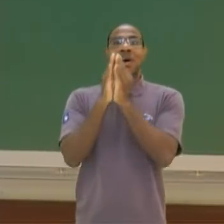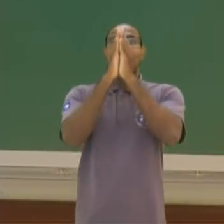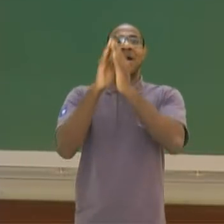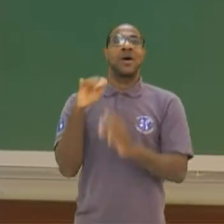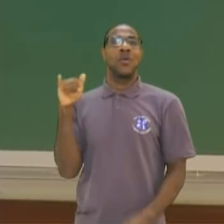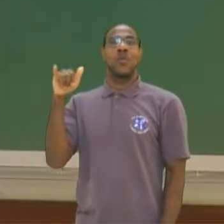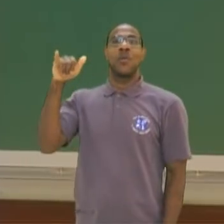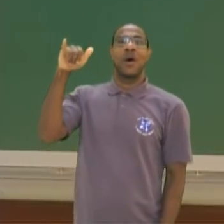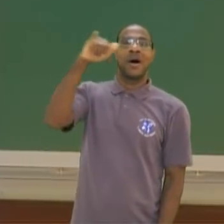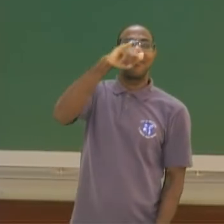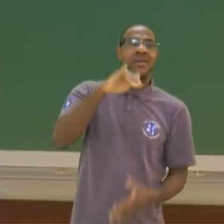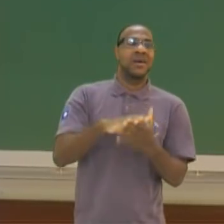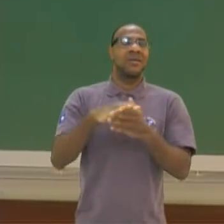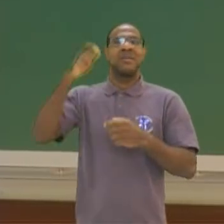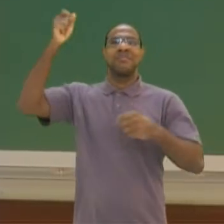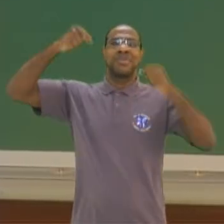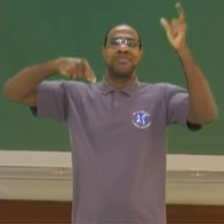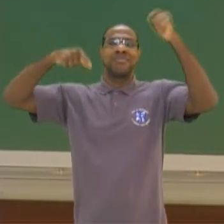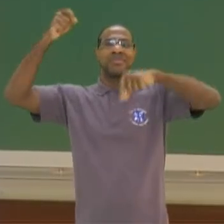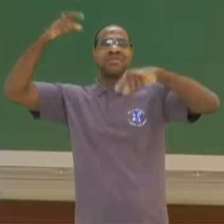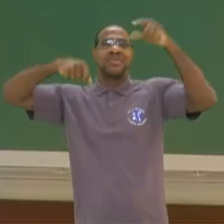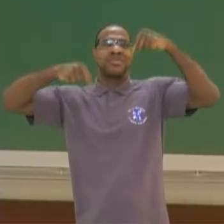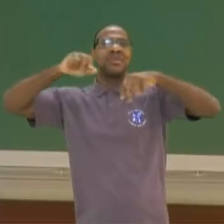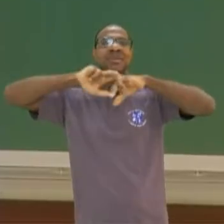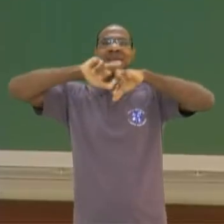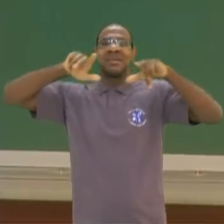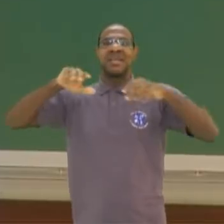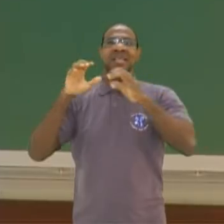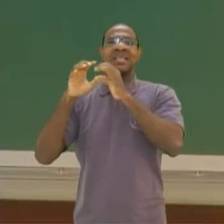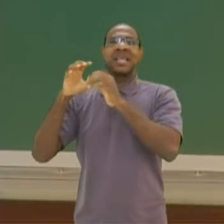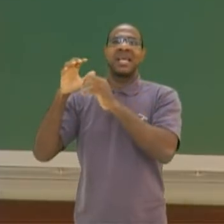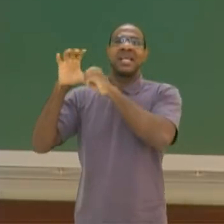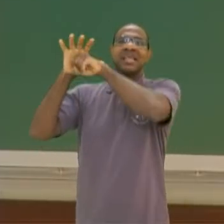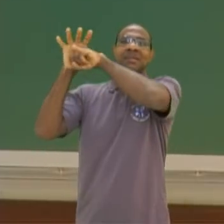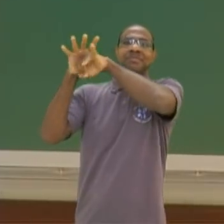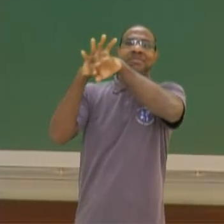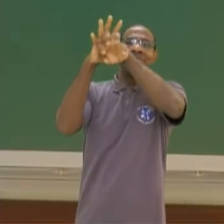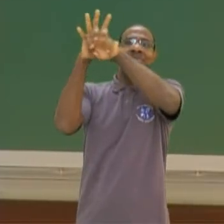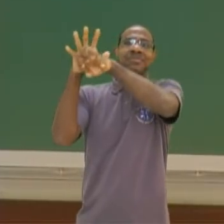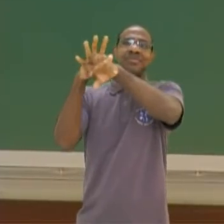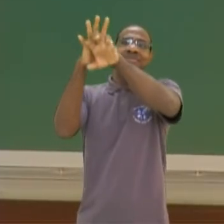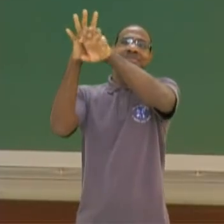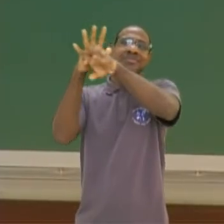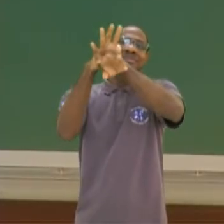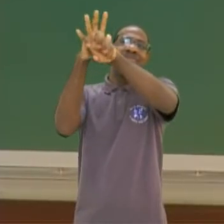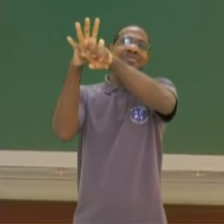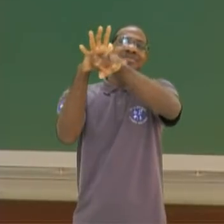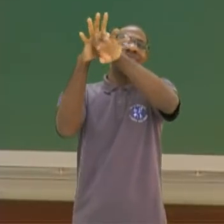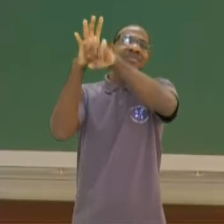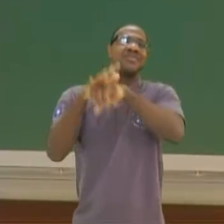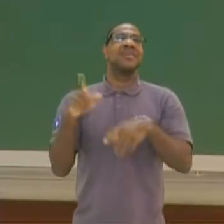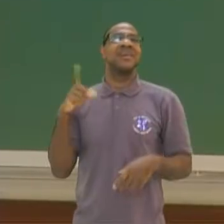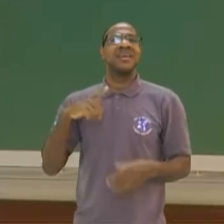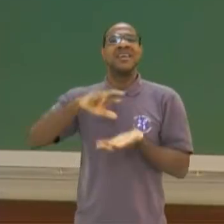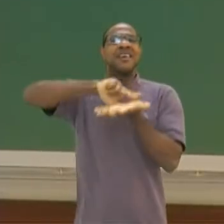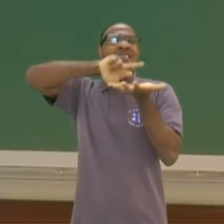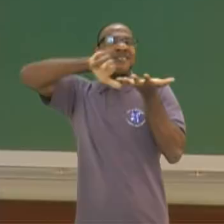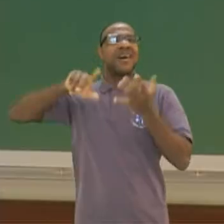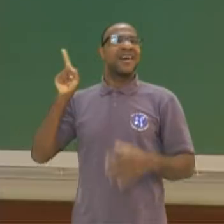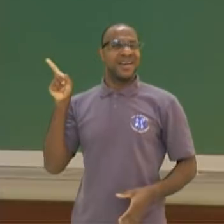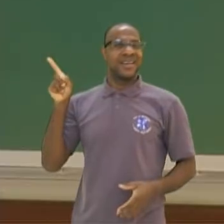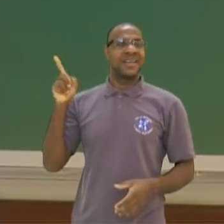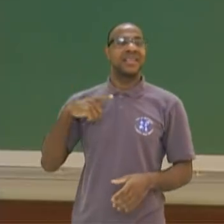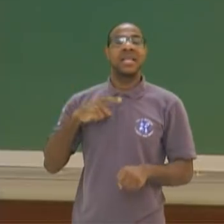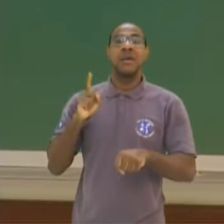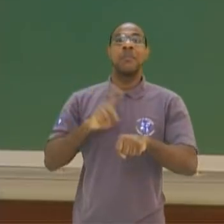está caindo alguma coisa do espaço, tem um satélite. Então tem características, tem